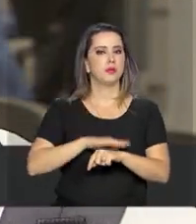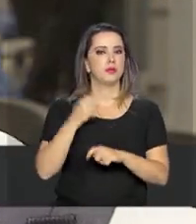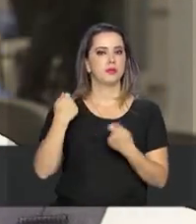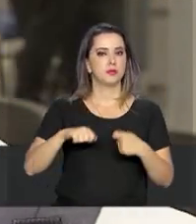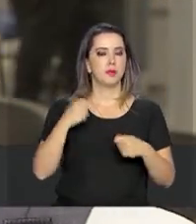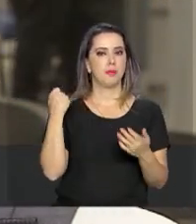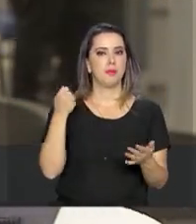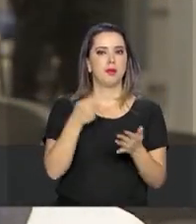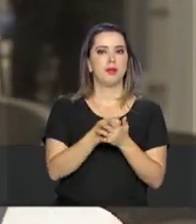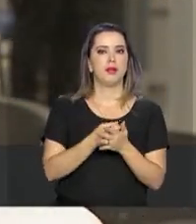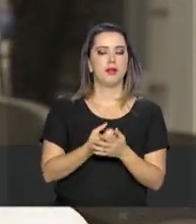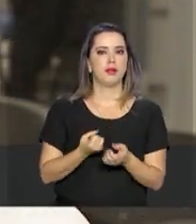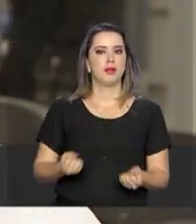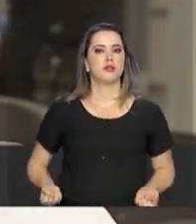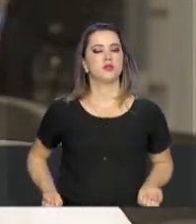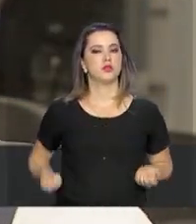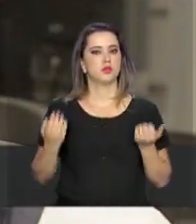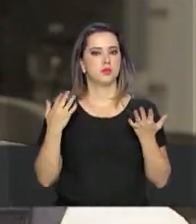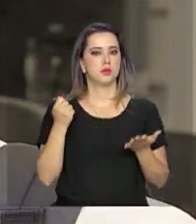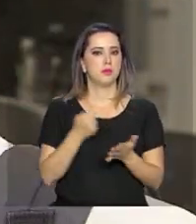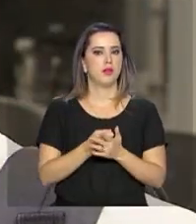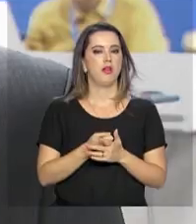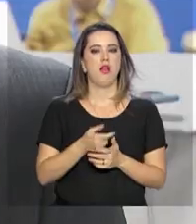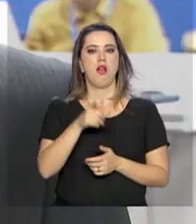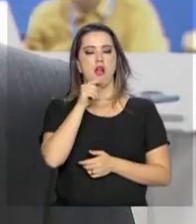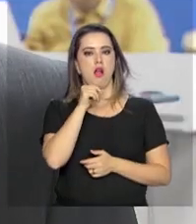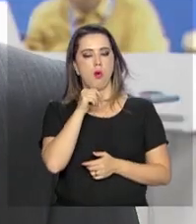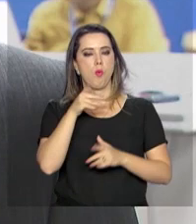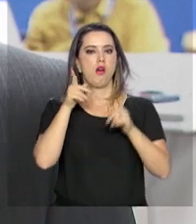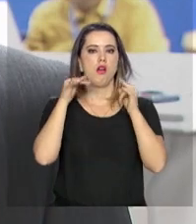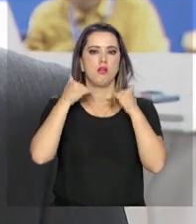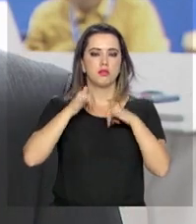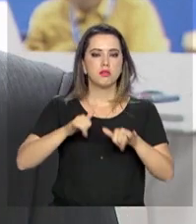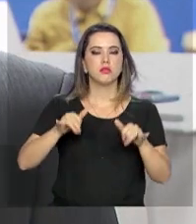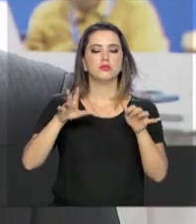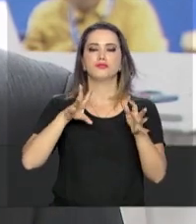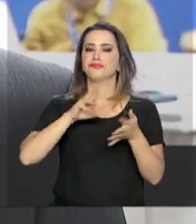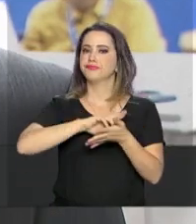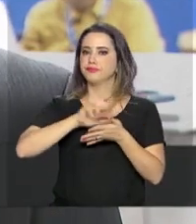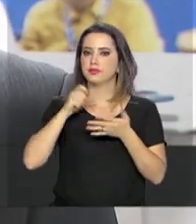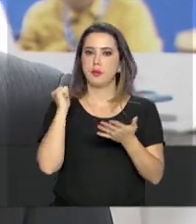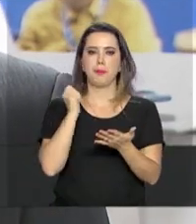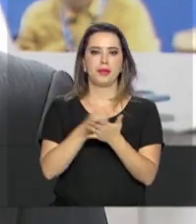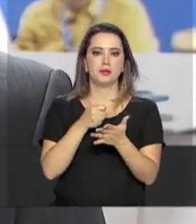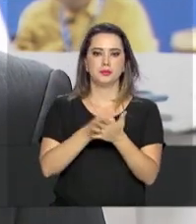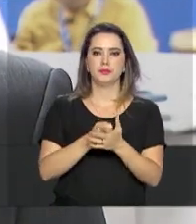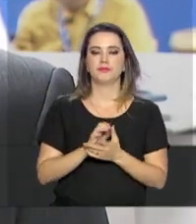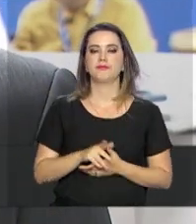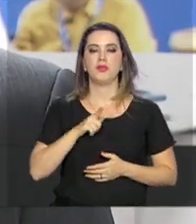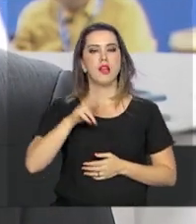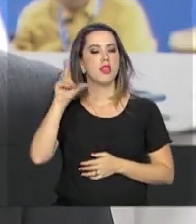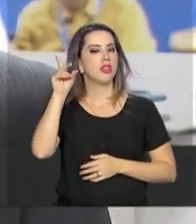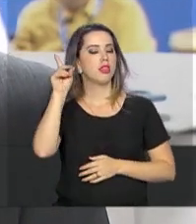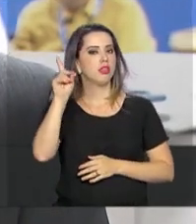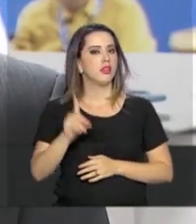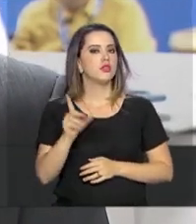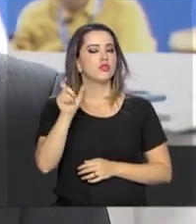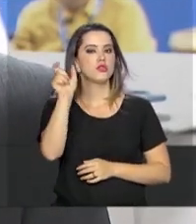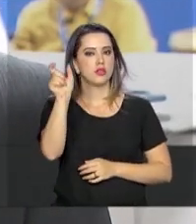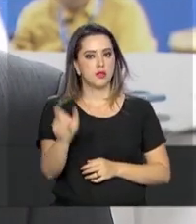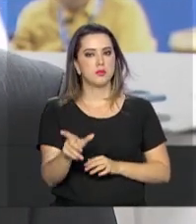pagar despesas com água luz não é com alguma coisa ajuda muito têm direito ao saque das cotas do pis pasep quem trabalhou com carteira assinada